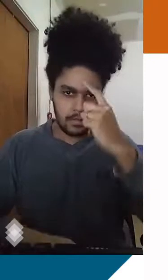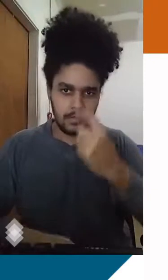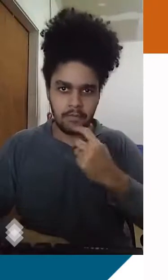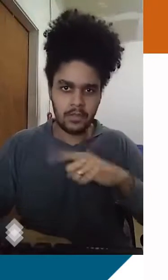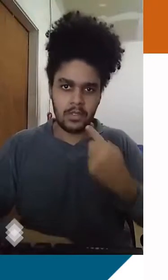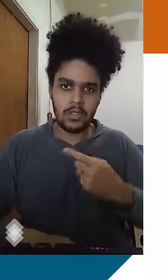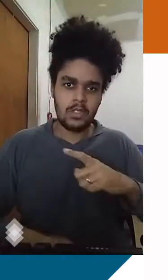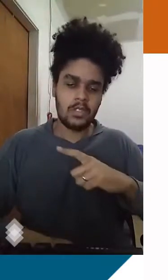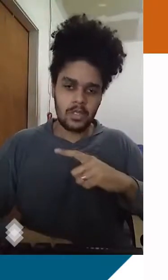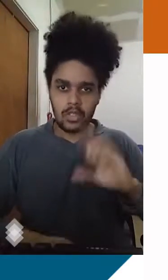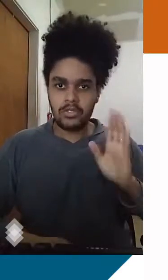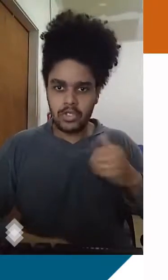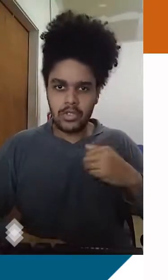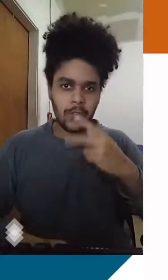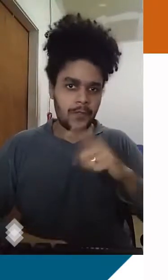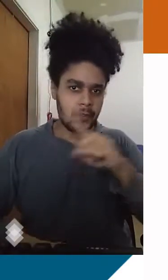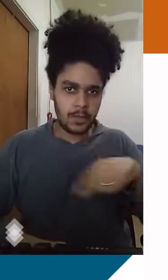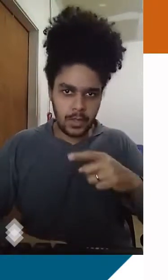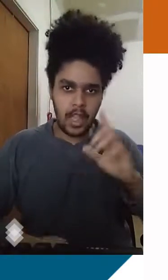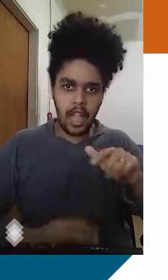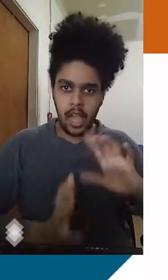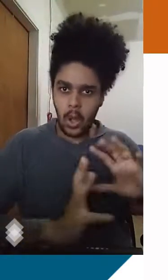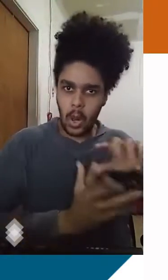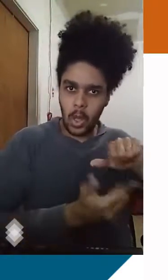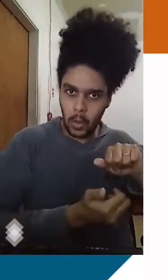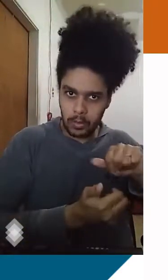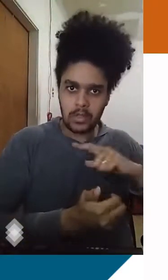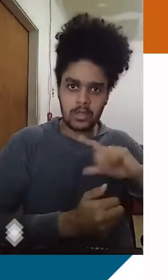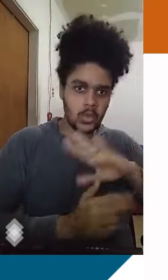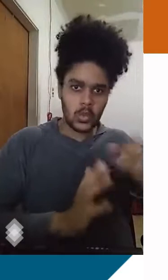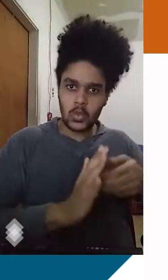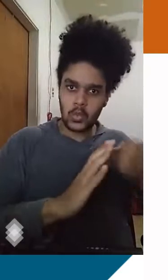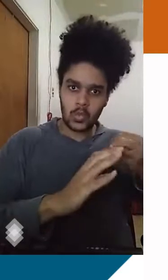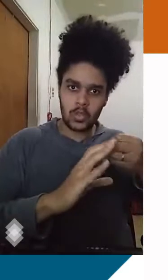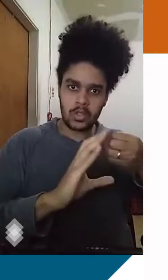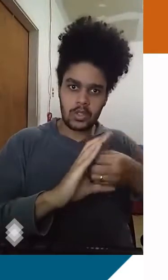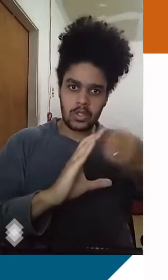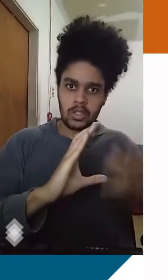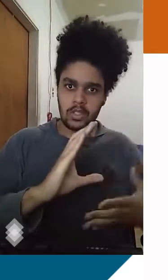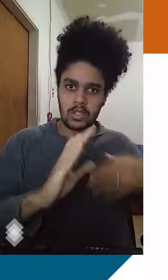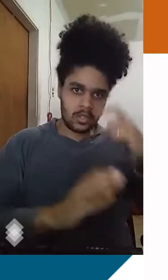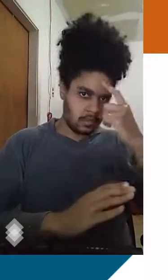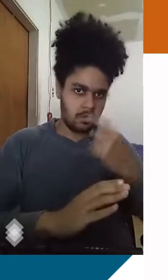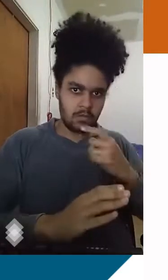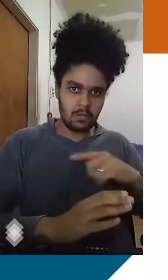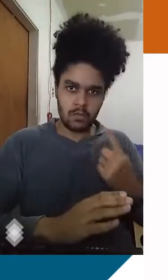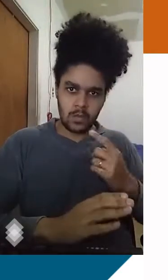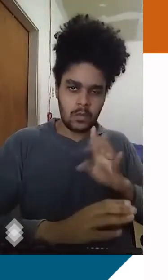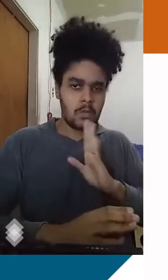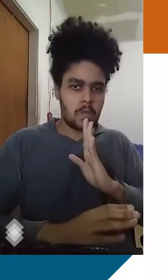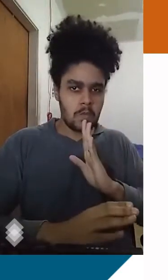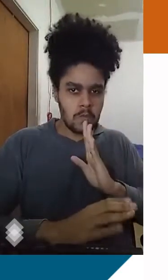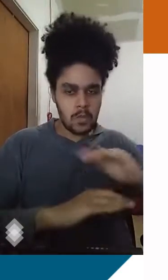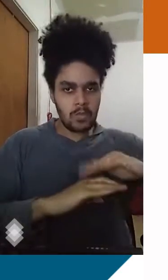gente tem exatamente o que eu acabei de dizer para vocês, né? Que seria um globo que possui todas aquelas características de imagem que a gente conhece,